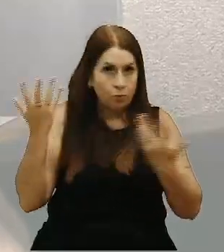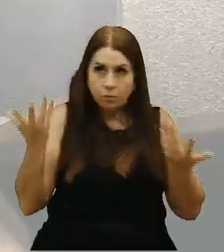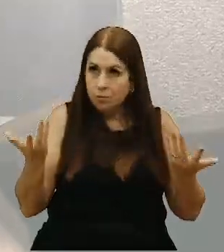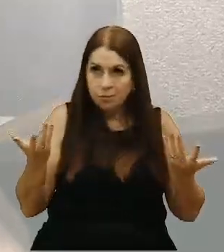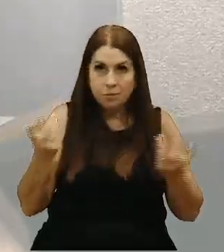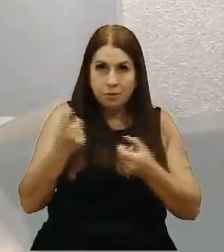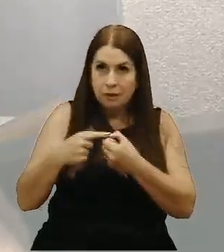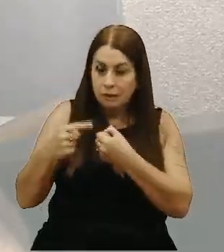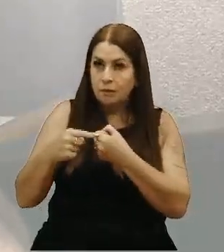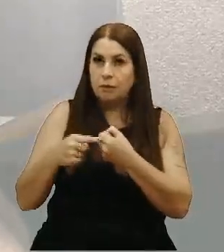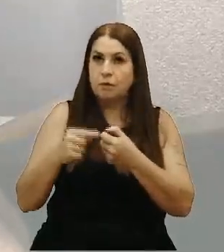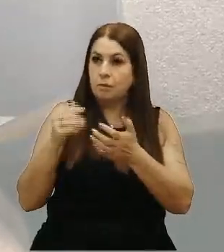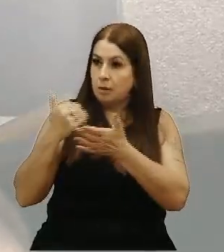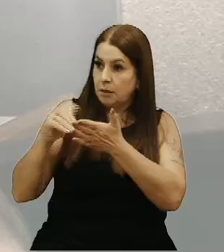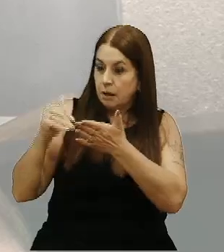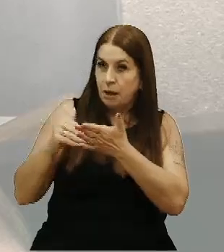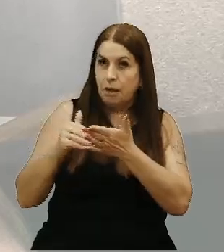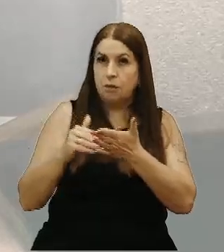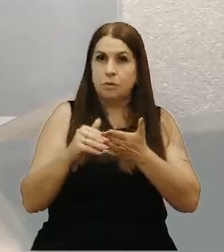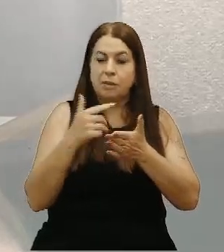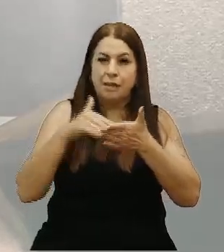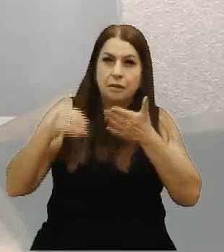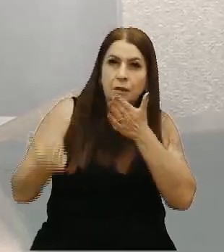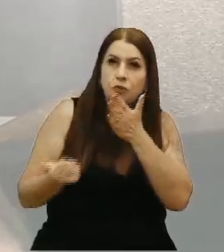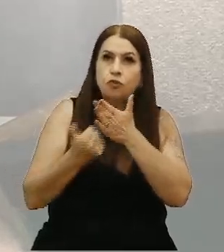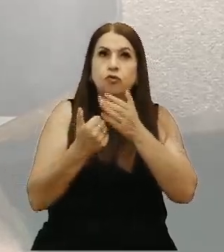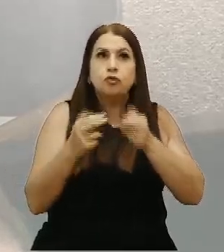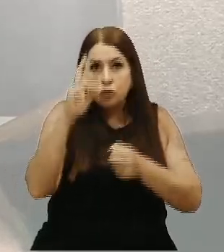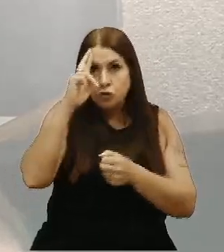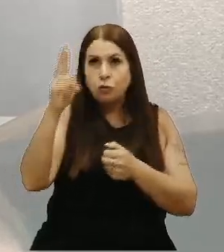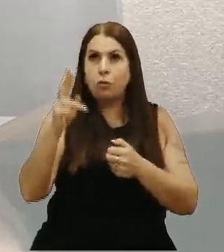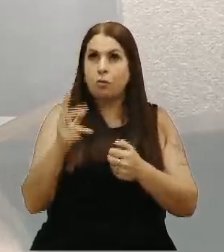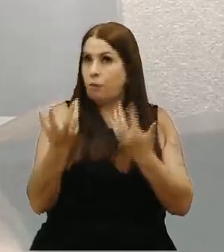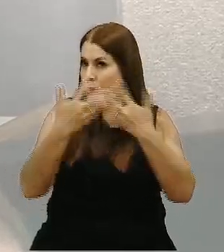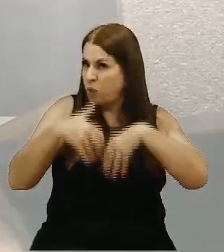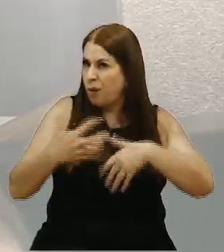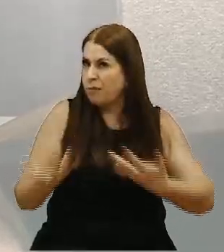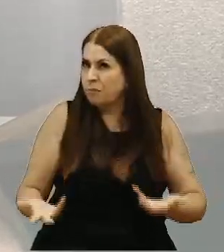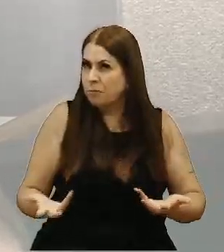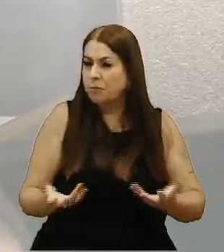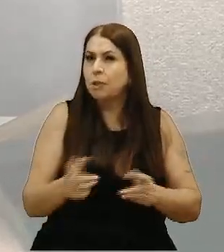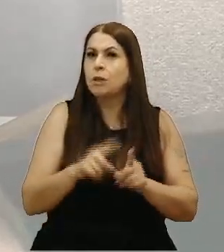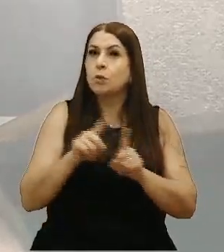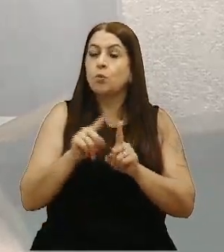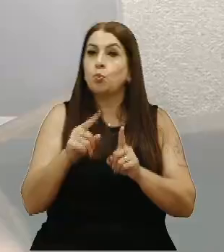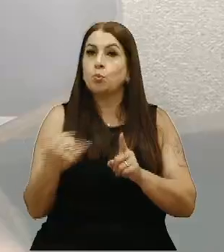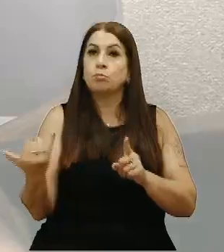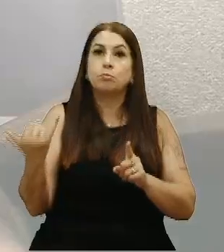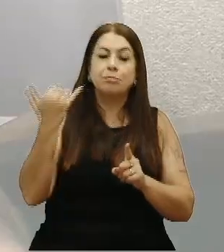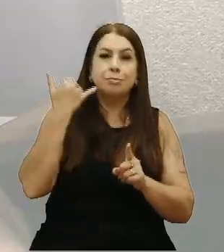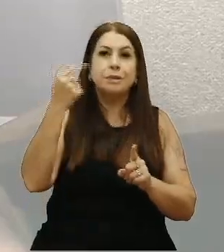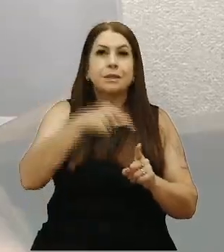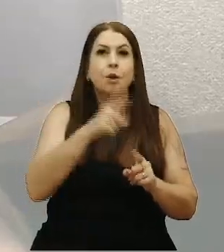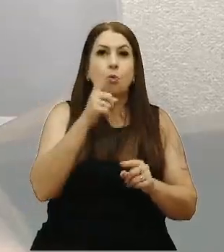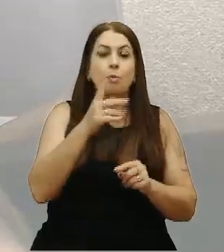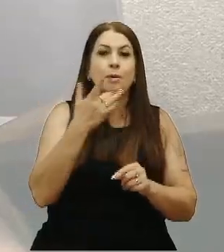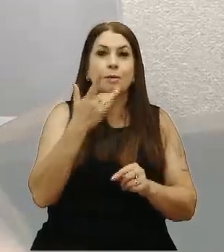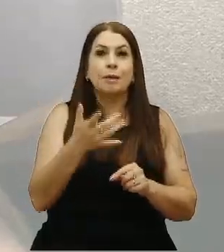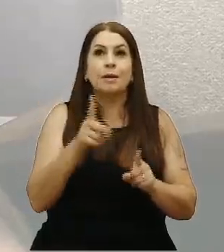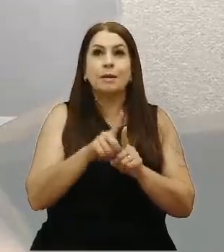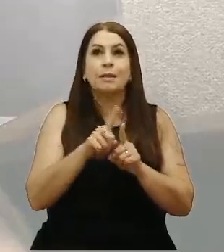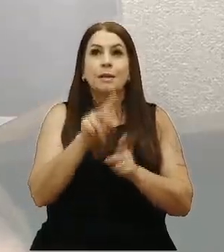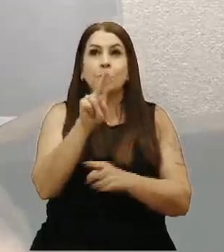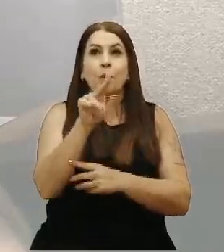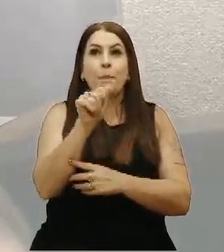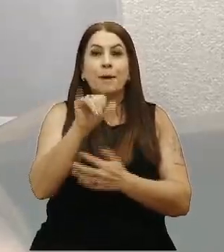nossa cidade. Tem secretário adjunto, tem diretor e não funciona. Os áudios que eu recebi aqui desde a 1 da tarde é que tem gente na